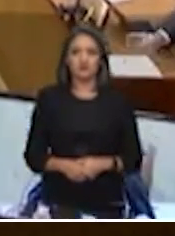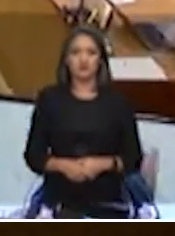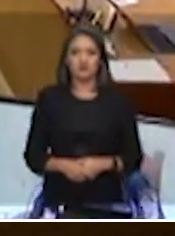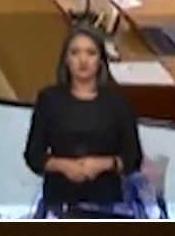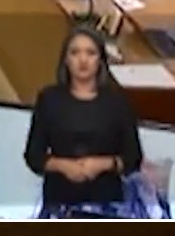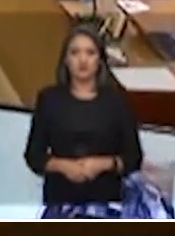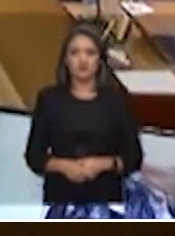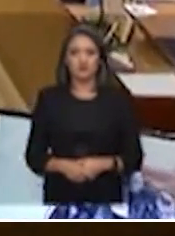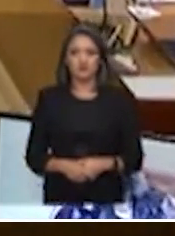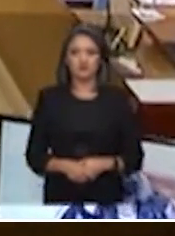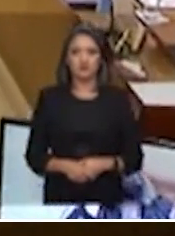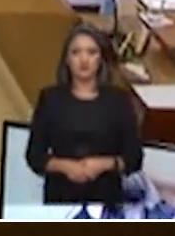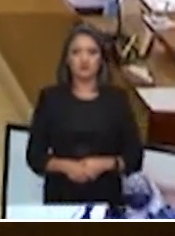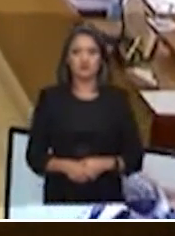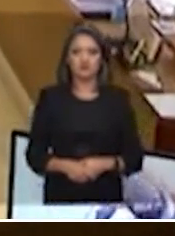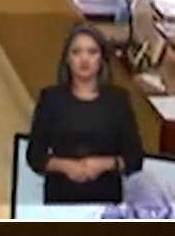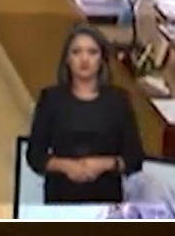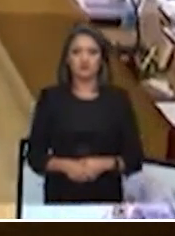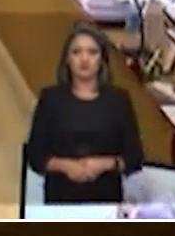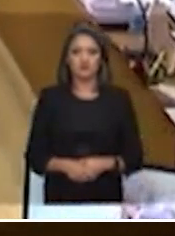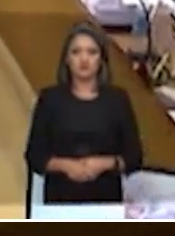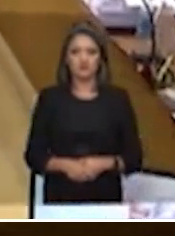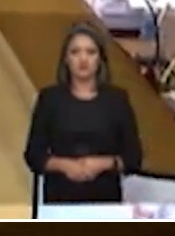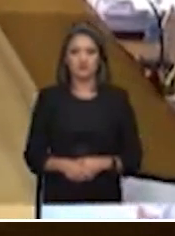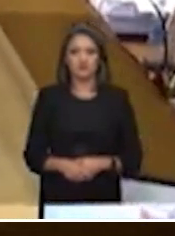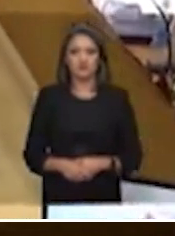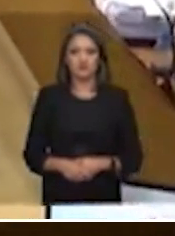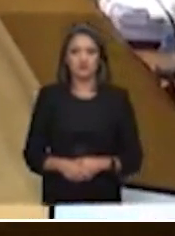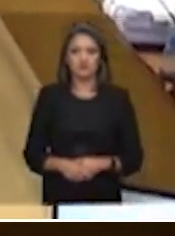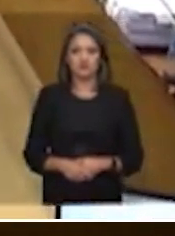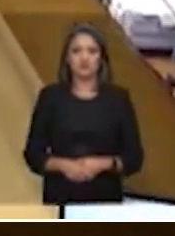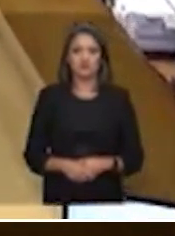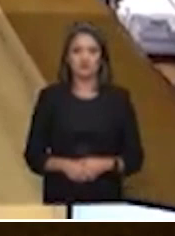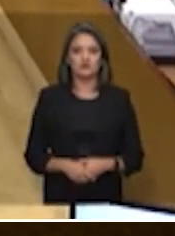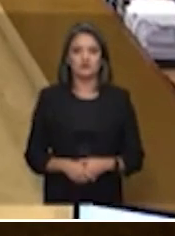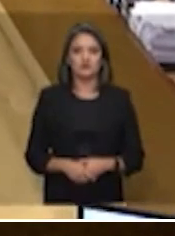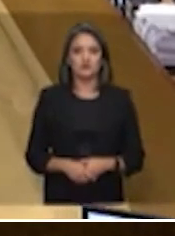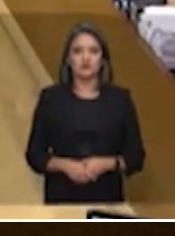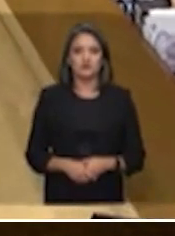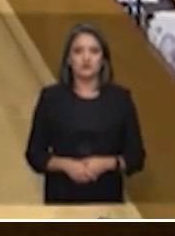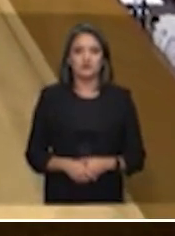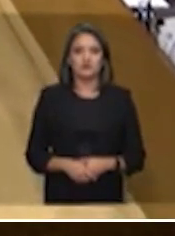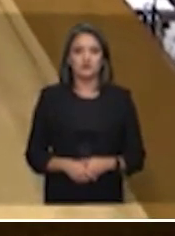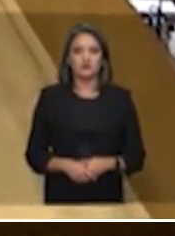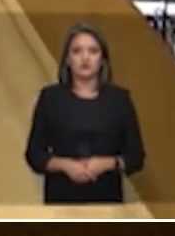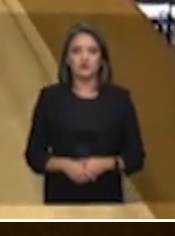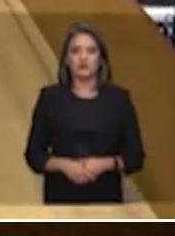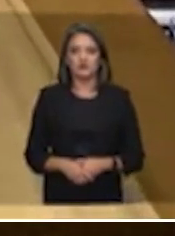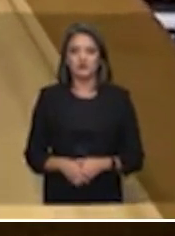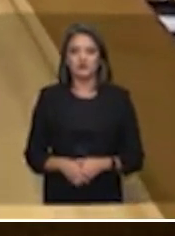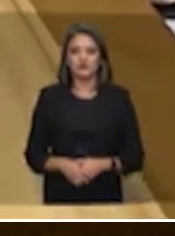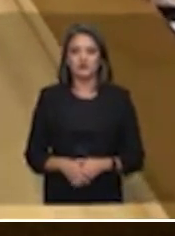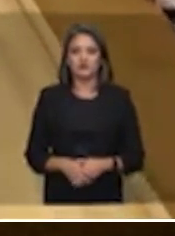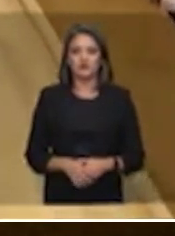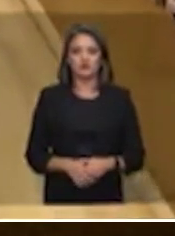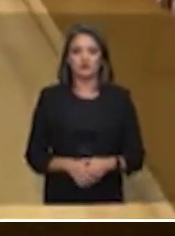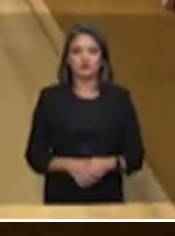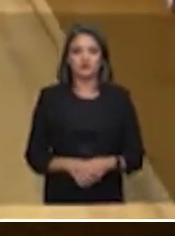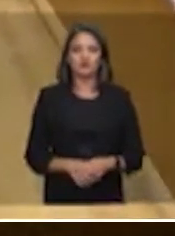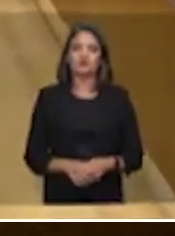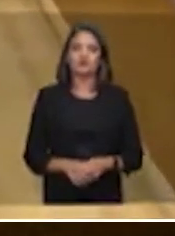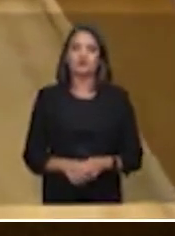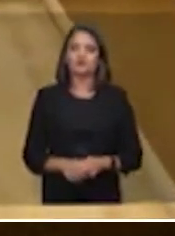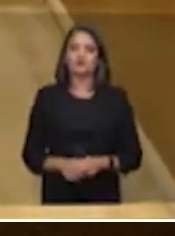democracia sem o exercício livre também dá advocacia então fica a minha dúvida se isso vai ser benéfico você vão colocar isso E